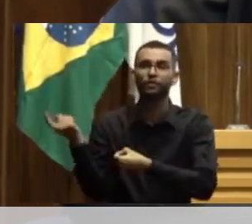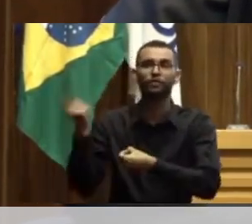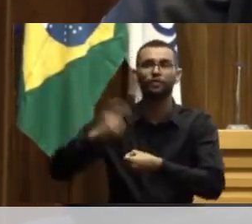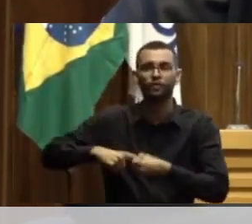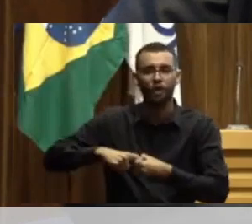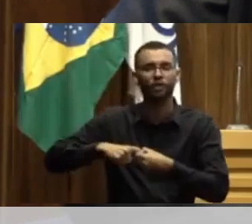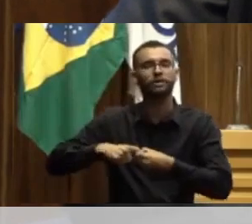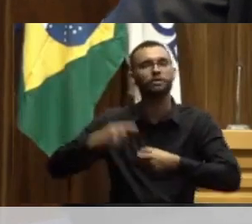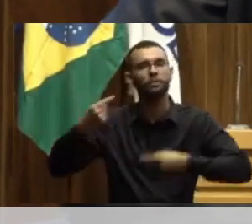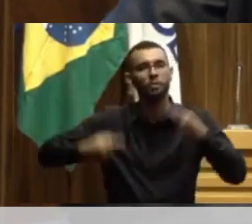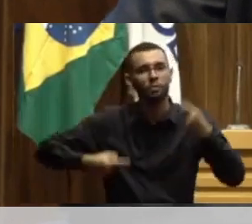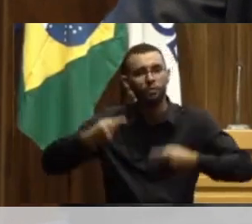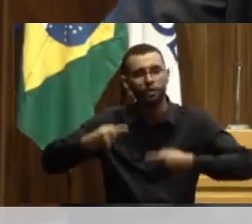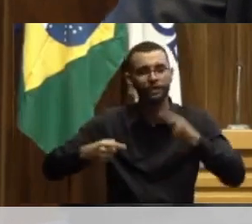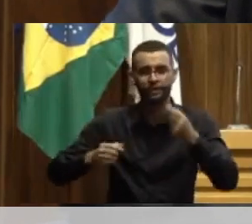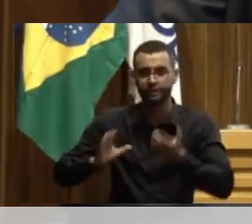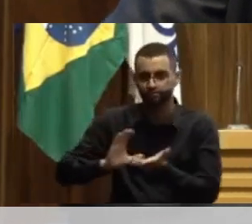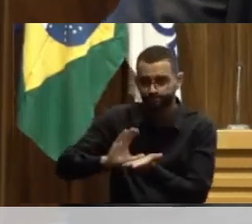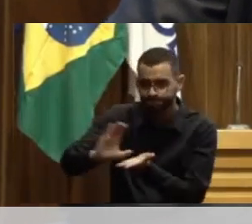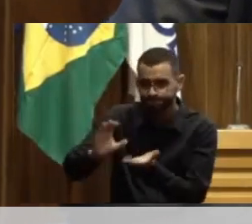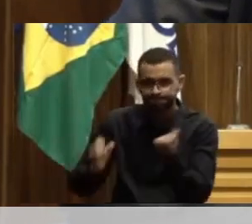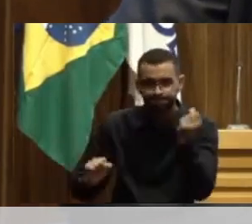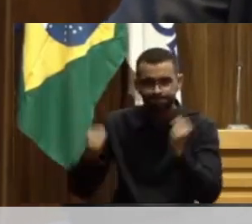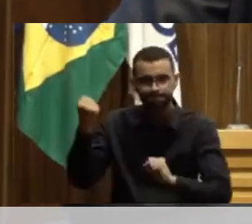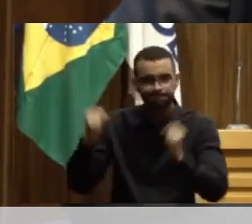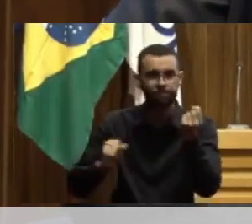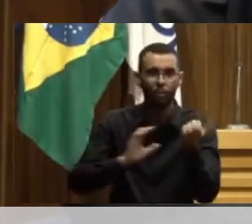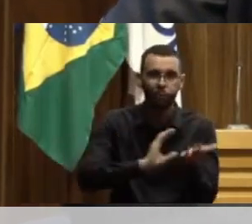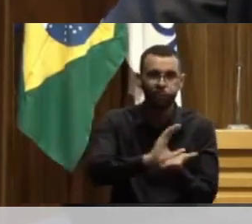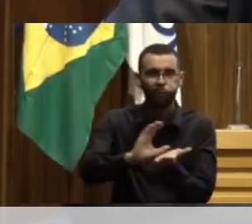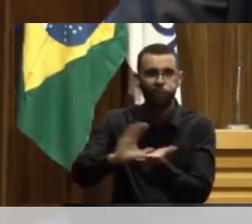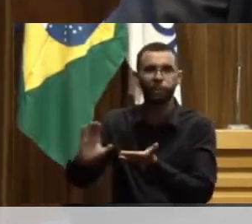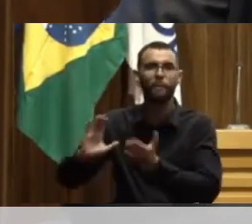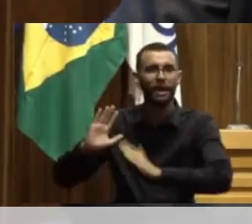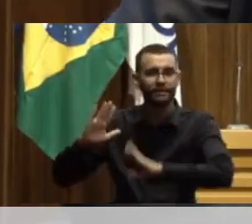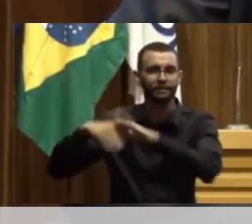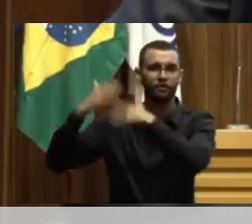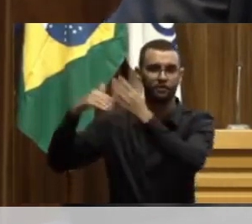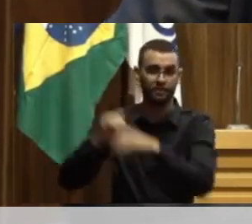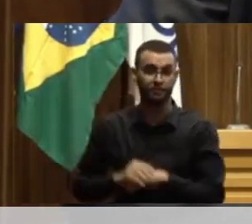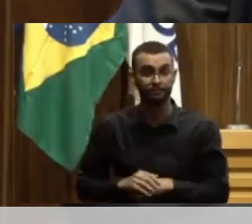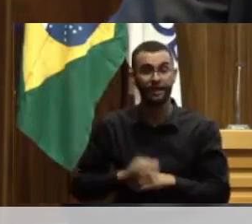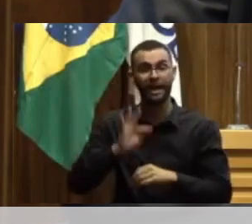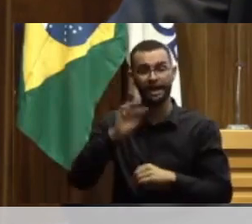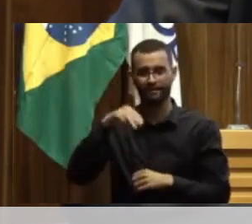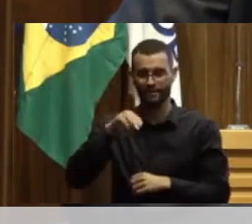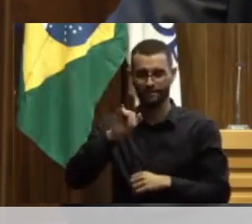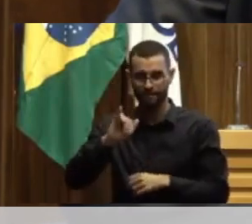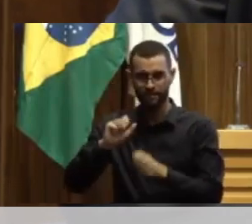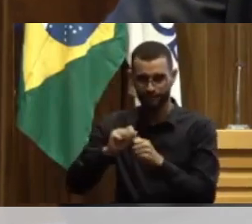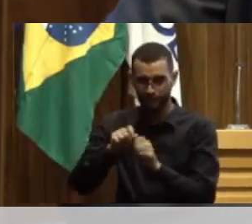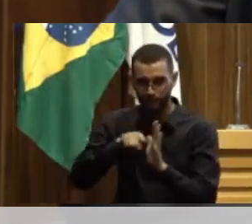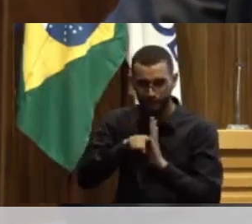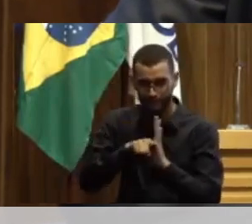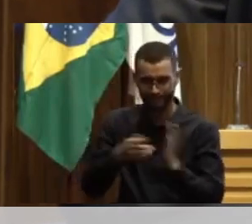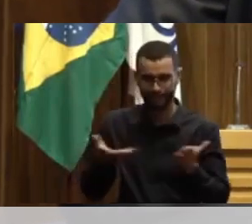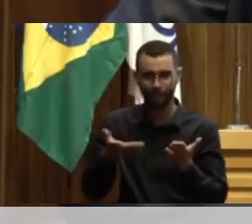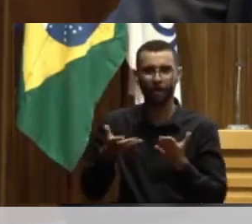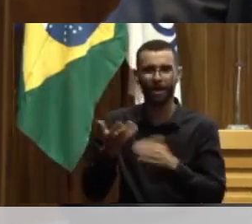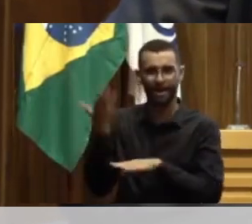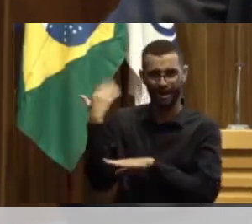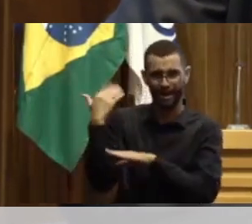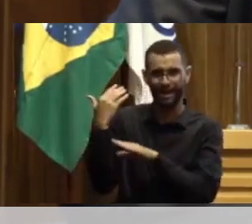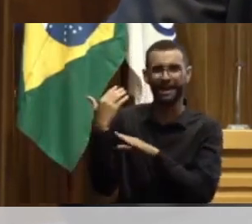de política industrial e de política de fomento ao desenvolvimento. O FMI fez um estudo no início agora do ano